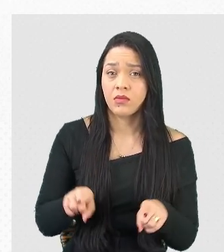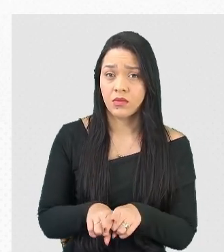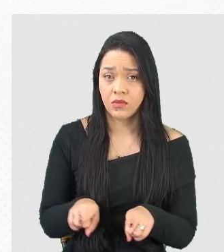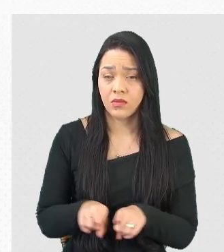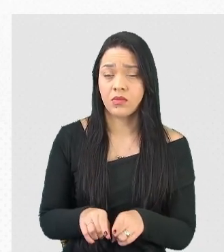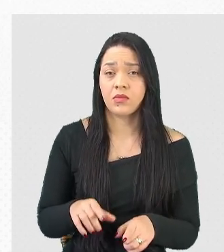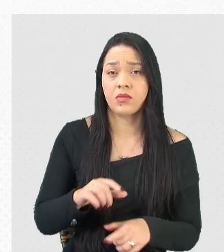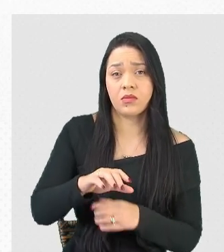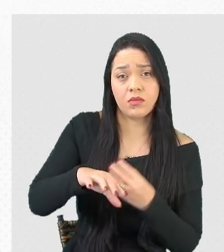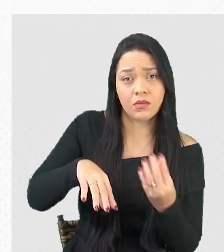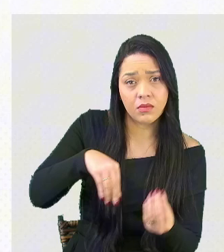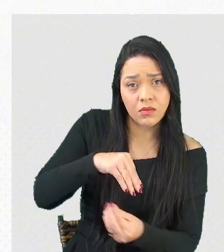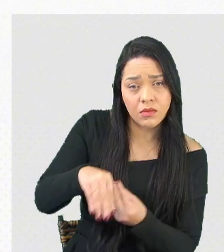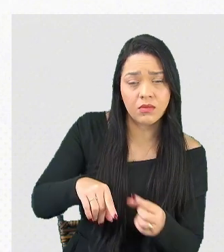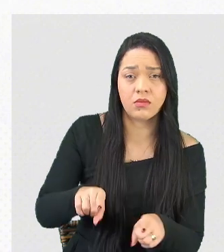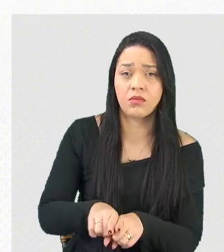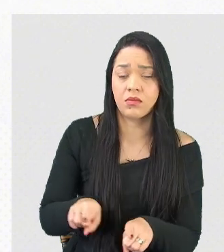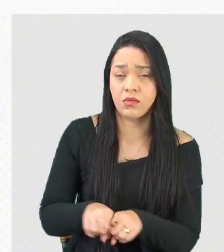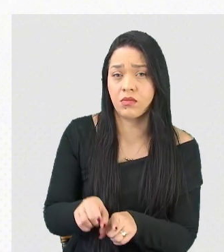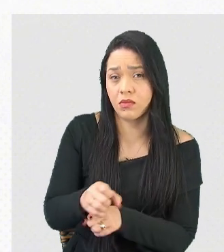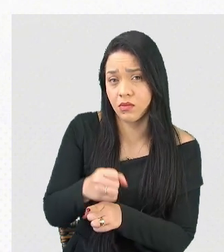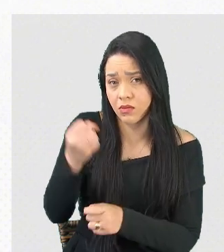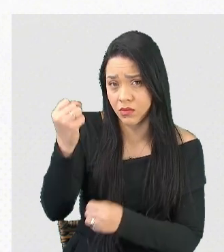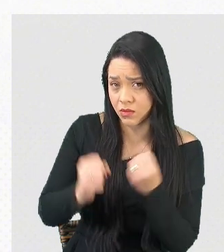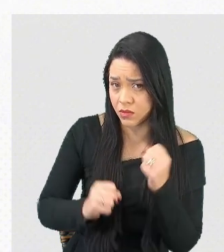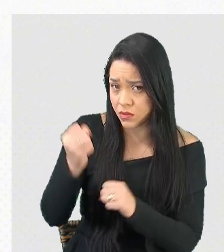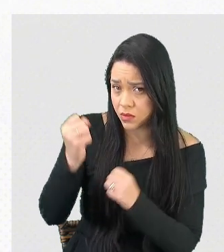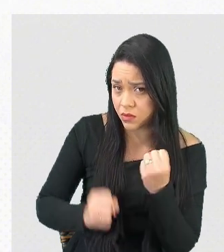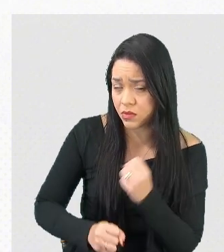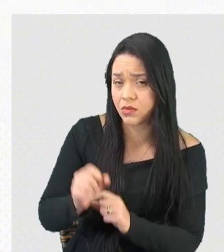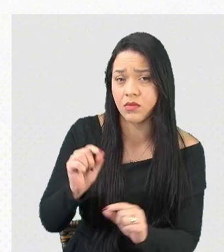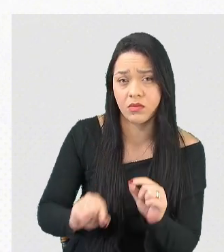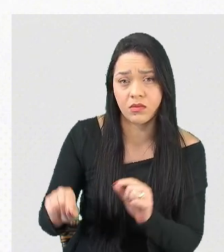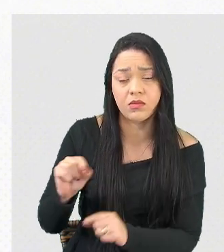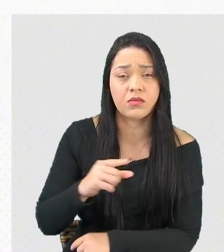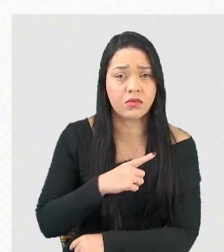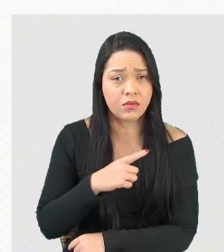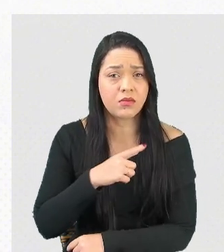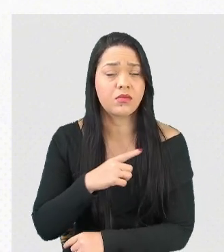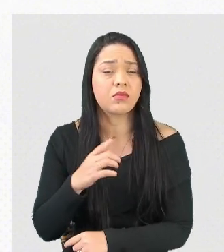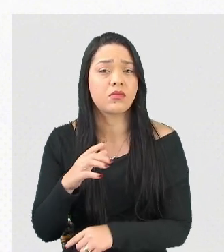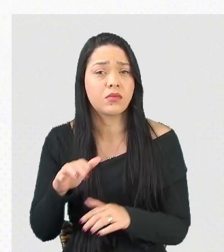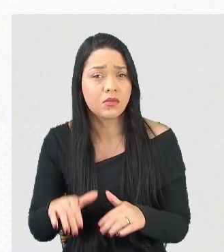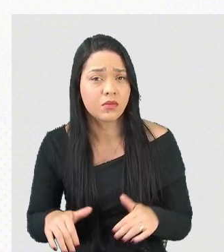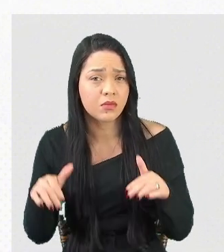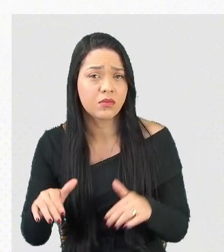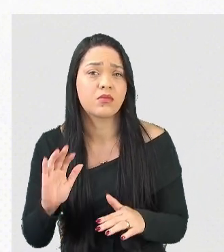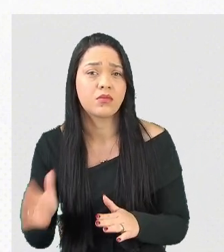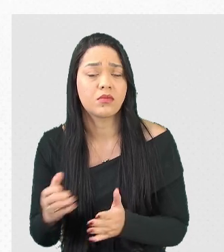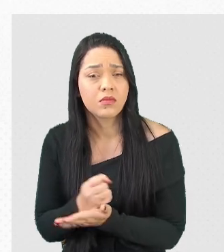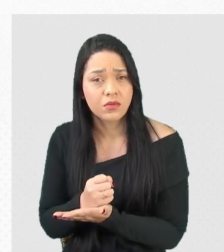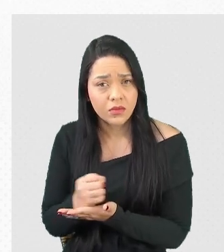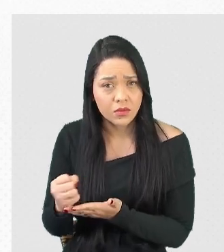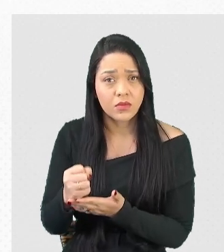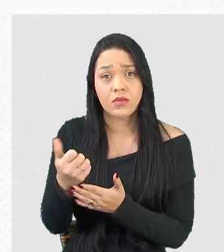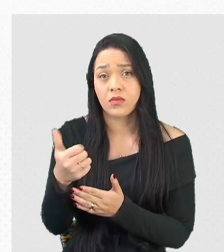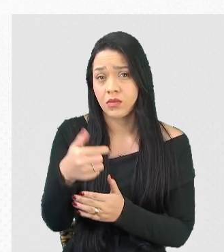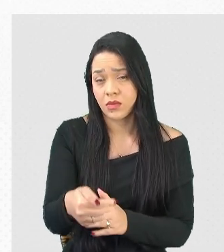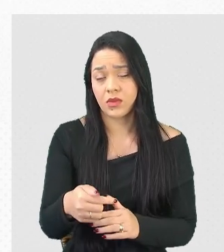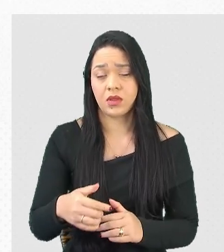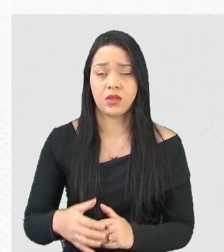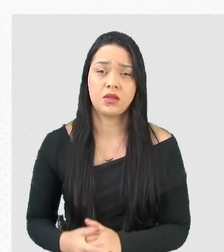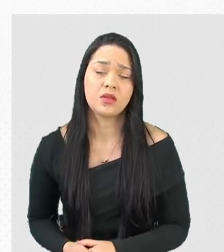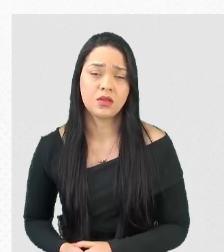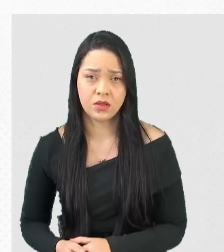vai ser a consolidação do Estado burguês já no final aqui do século XVII. Então, a Inglaterra ela consegue ter